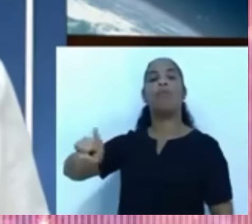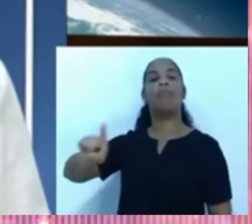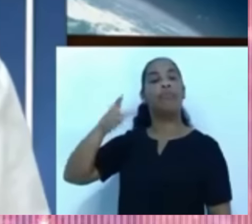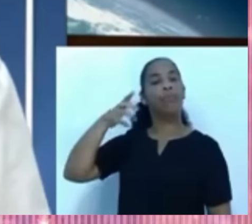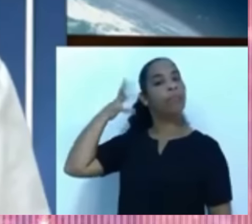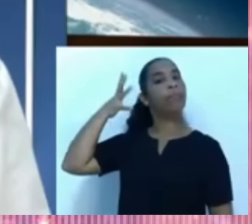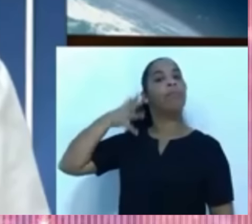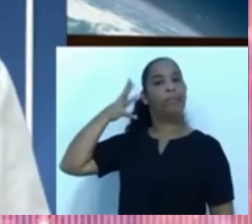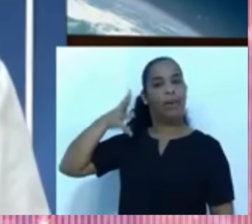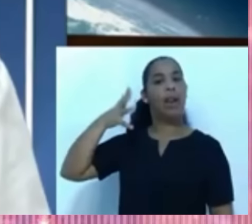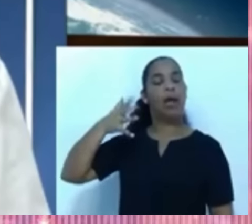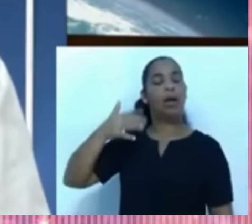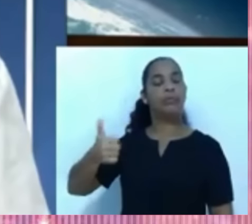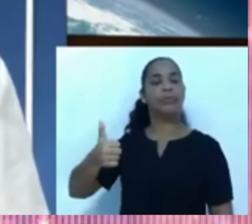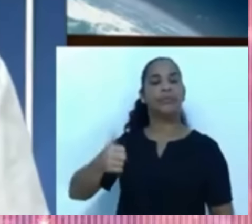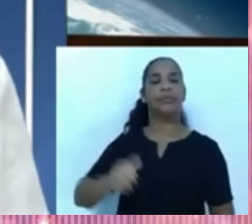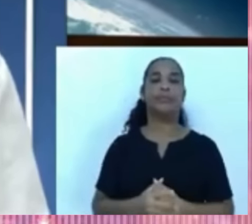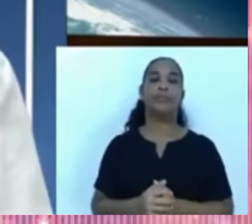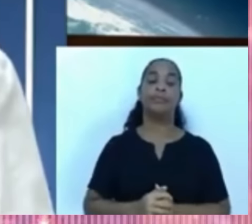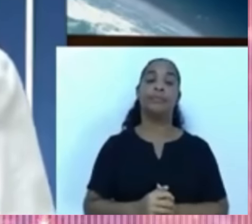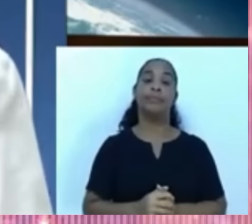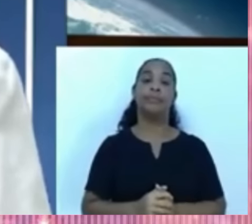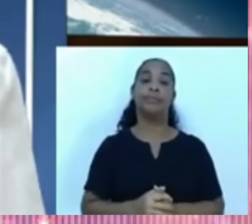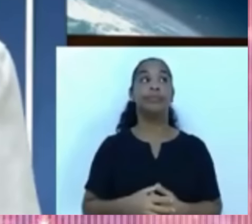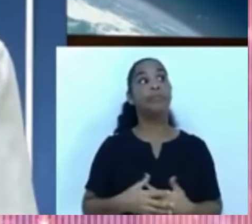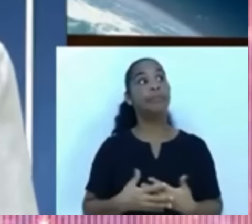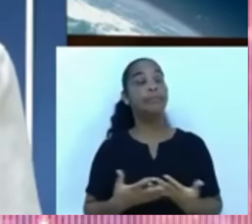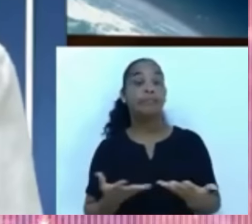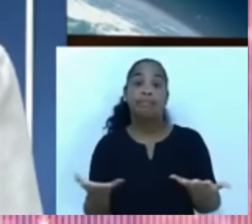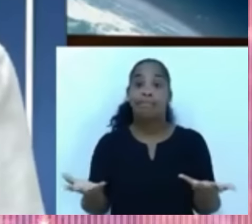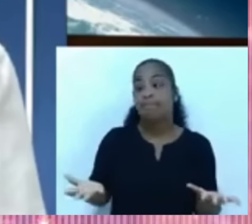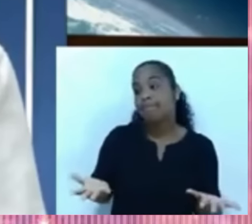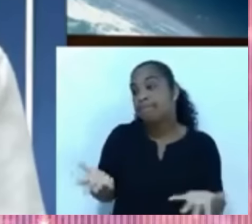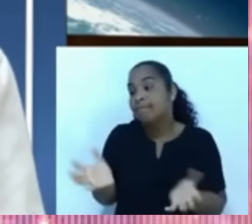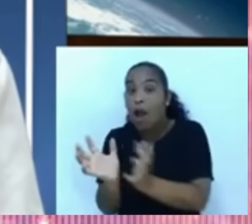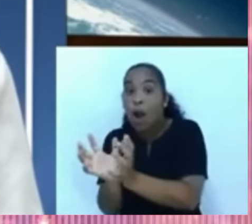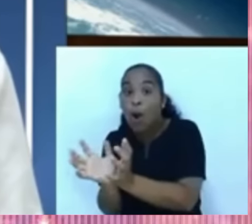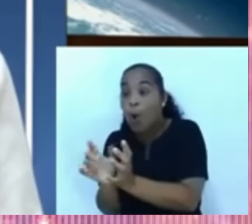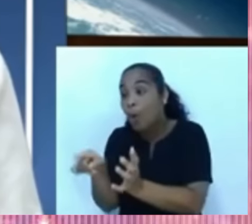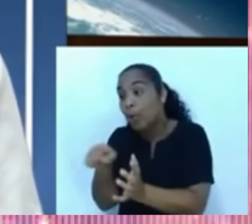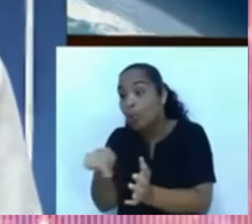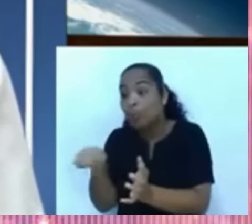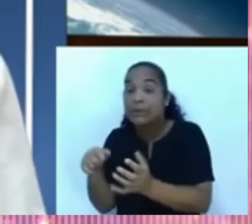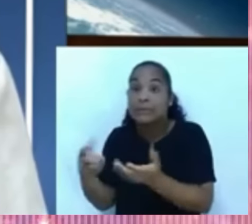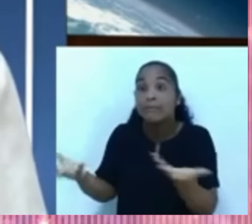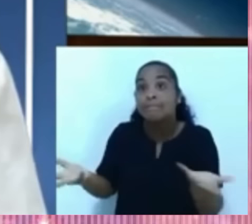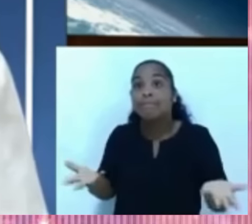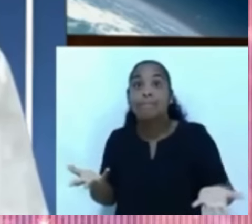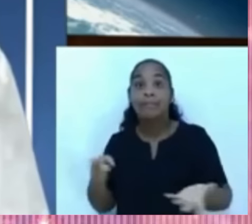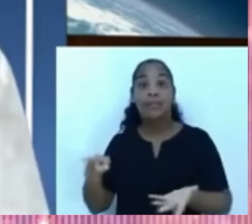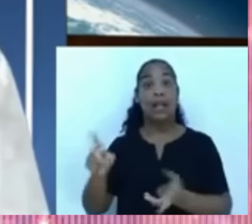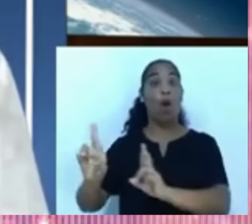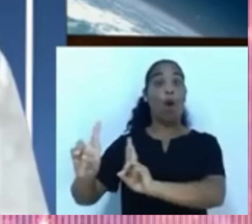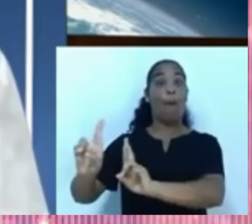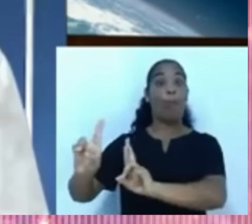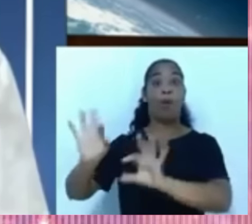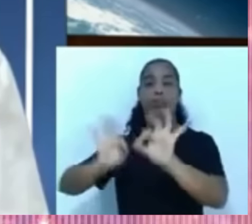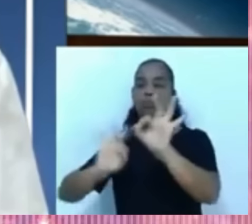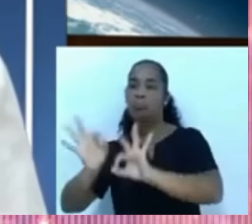com o máximo de prazer não tendo outra alternativa os responsáveis pela festa por